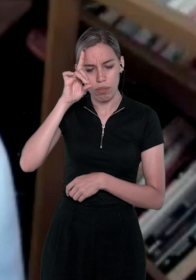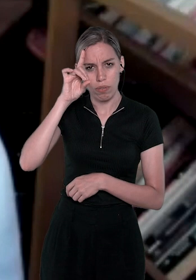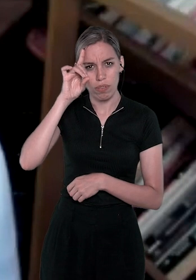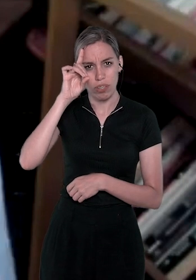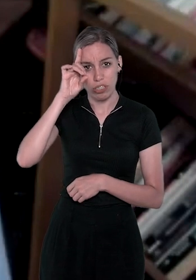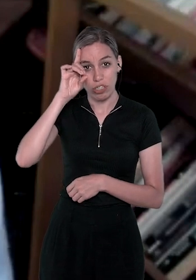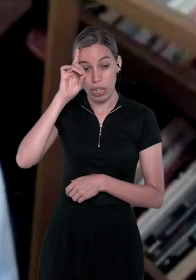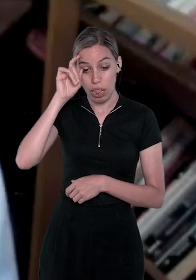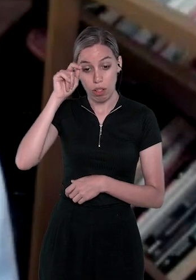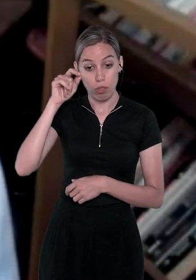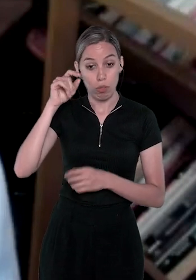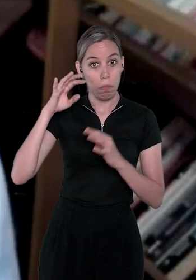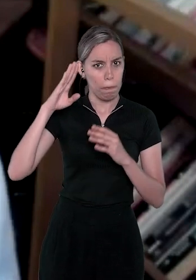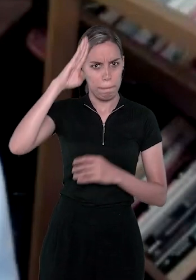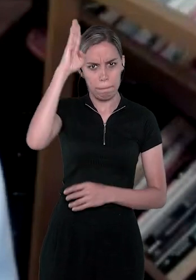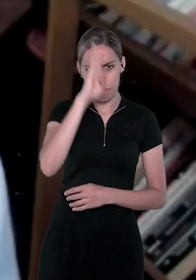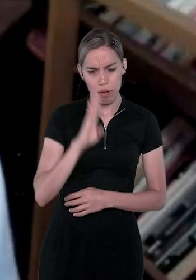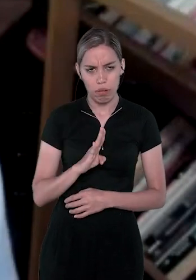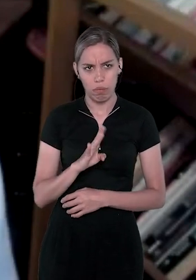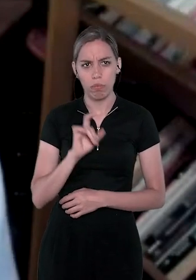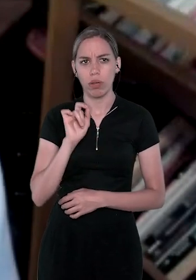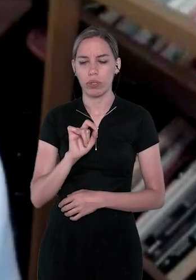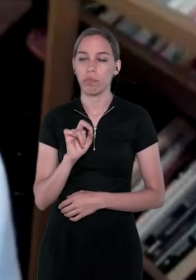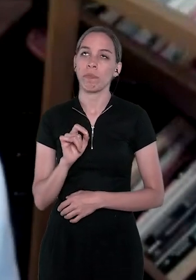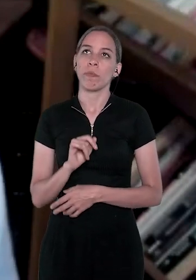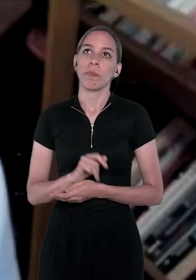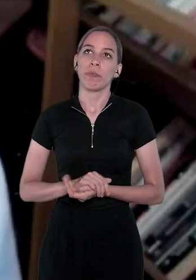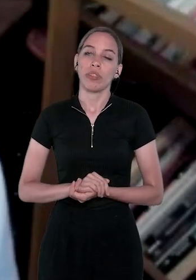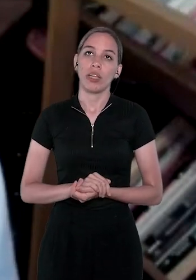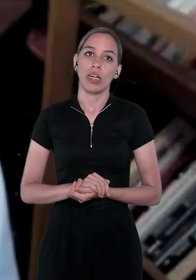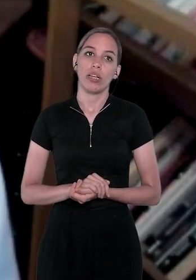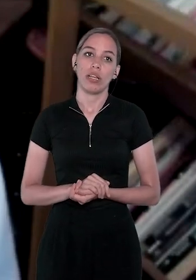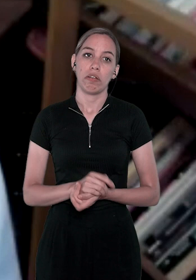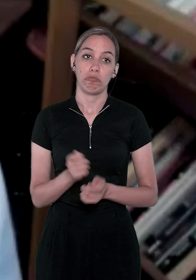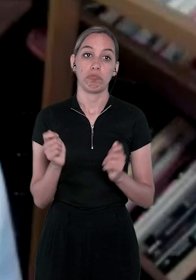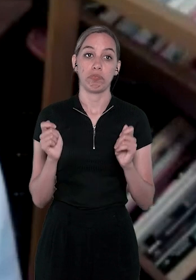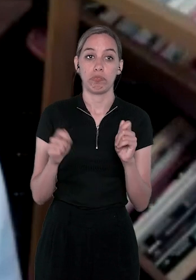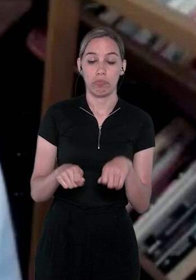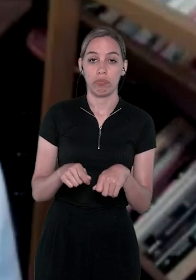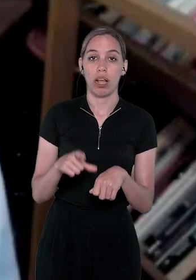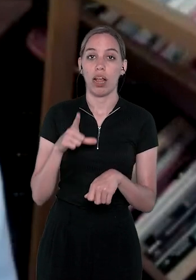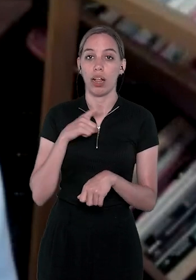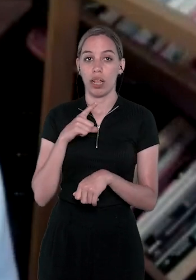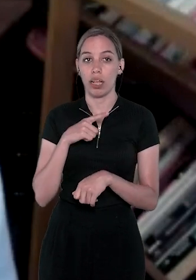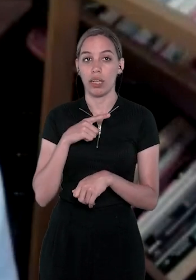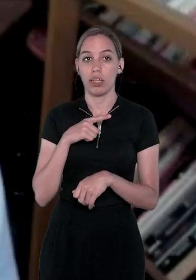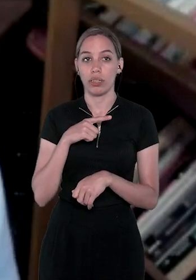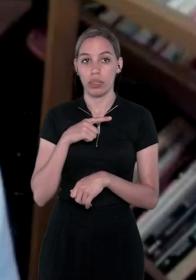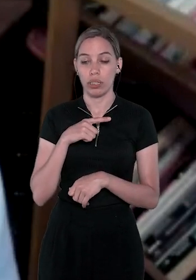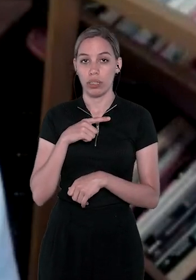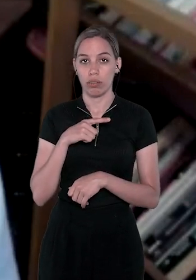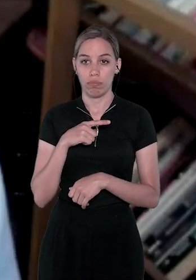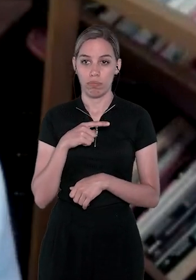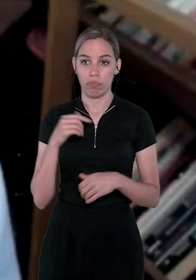dizer, essa ideia de que é possível estabelecer pontes e ajudar os jovens